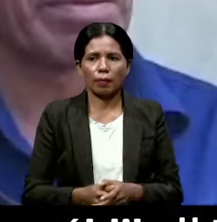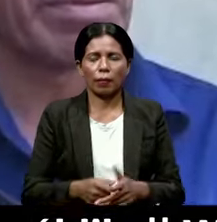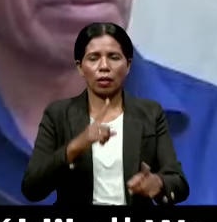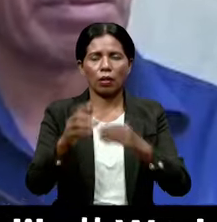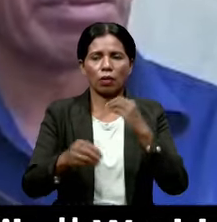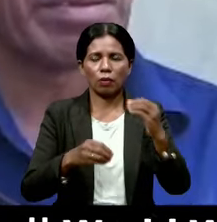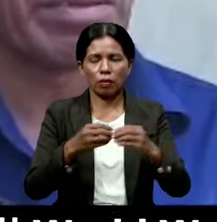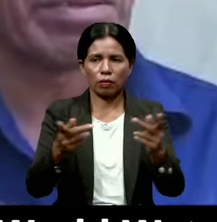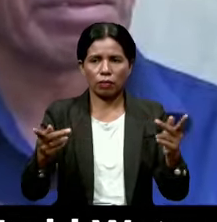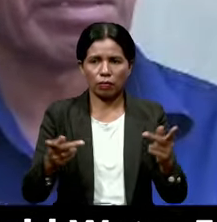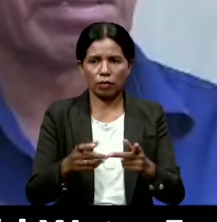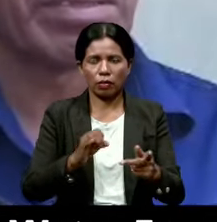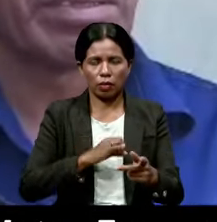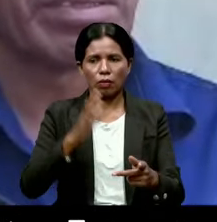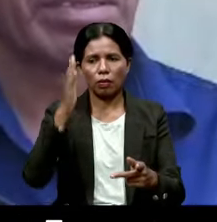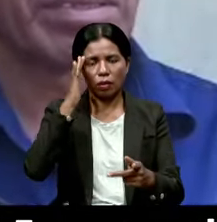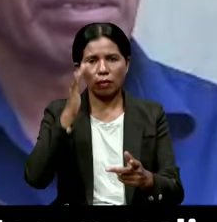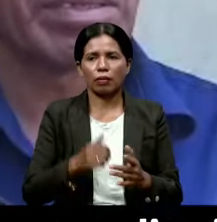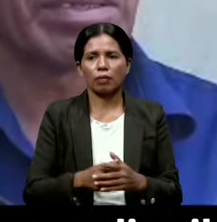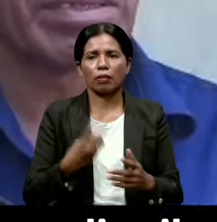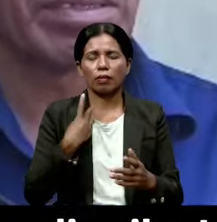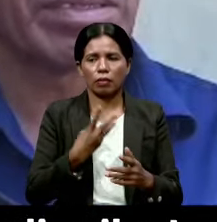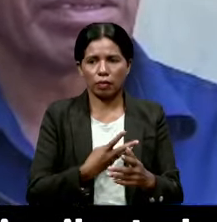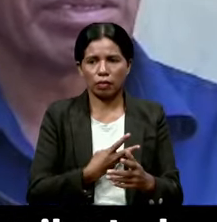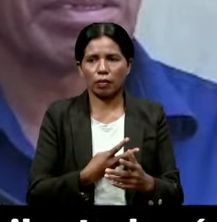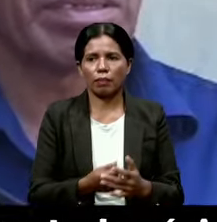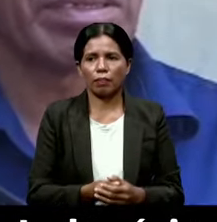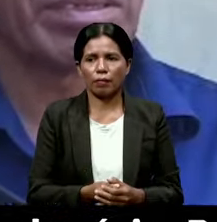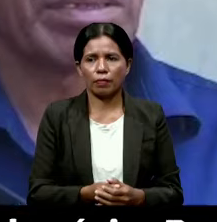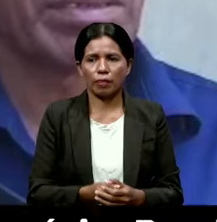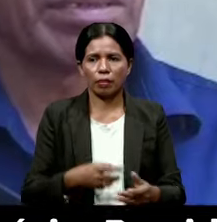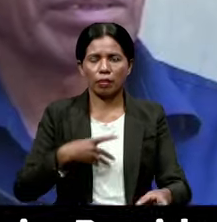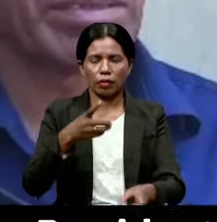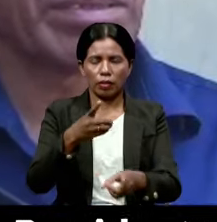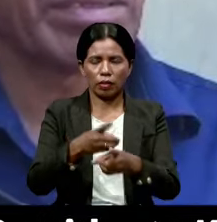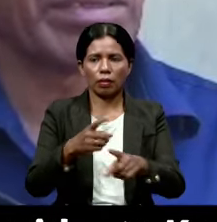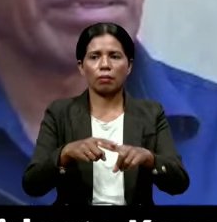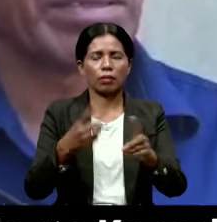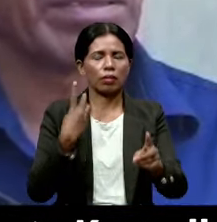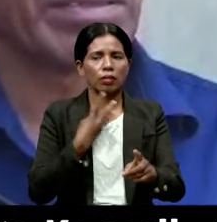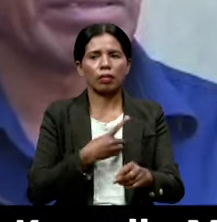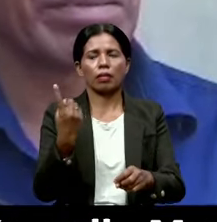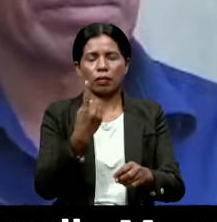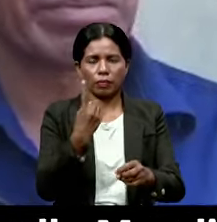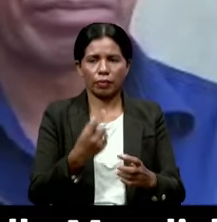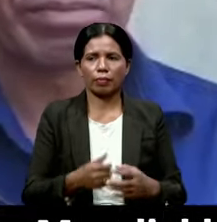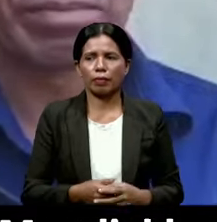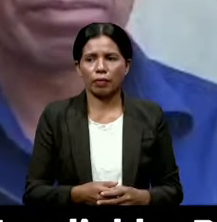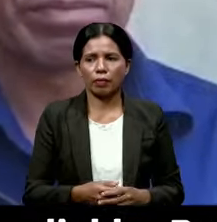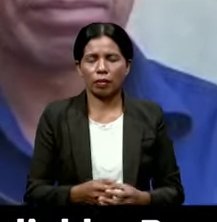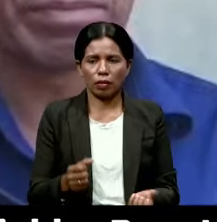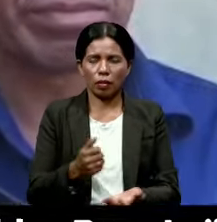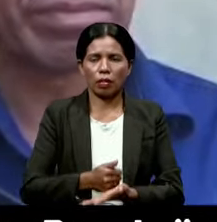sirenia polição a trazer né ao meio está né bom direito ainda mas está na fatia